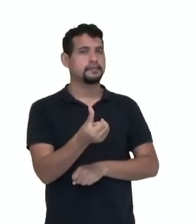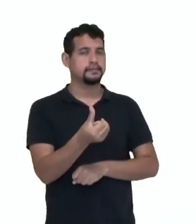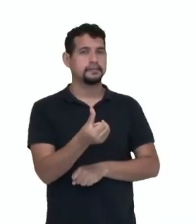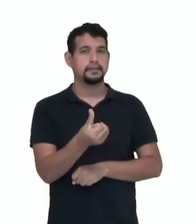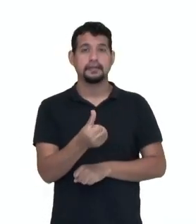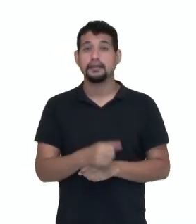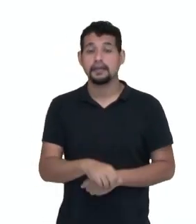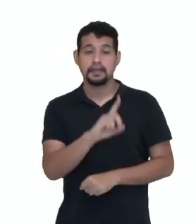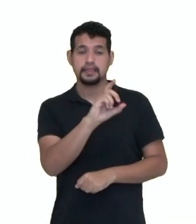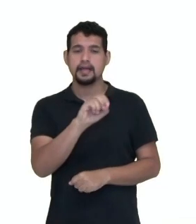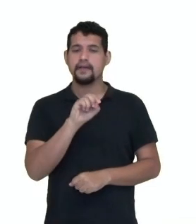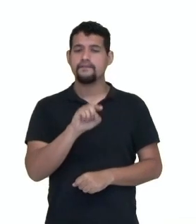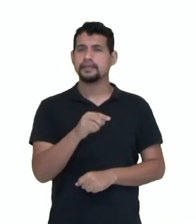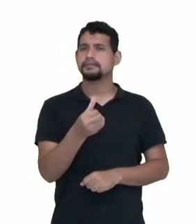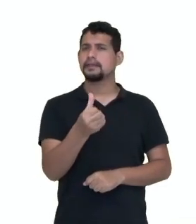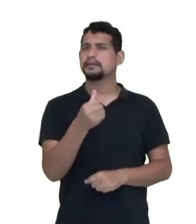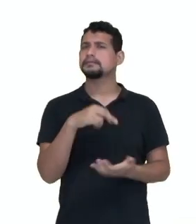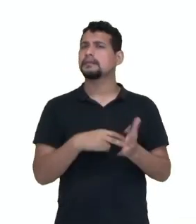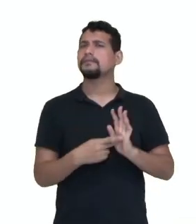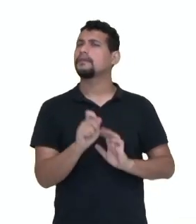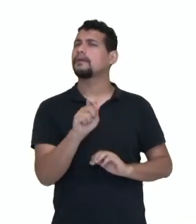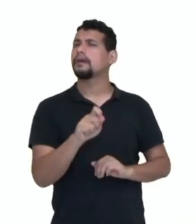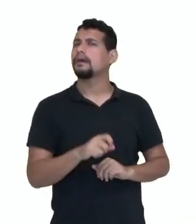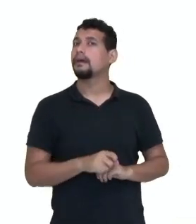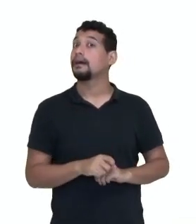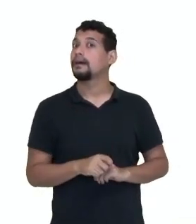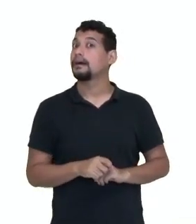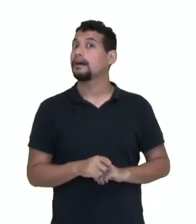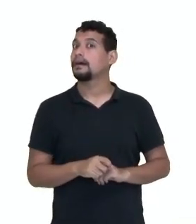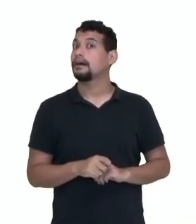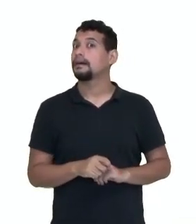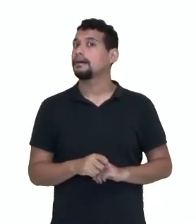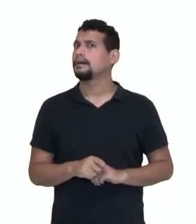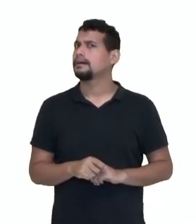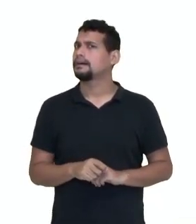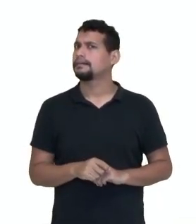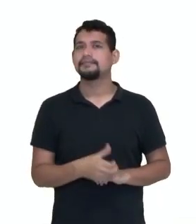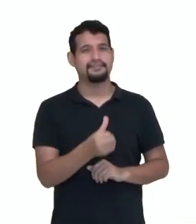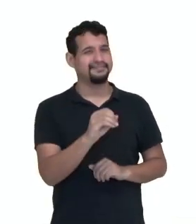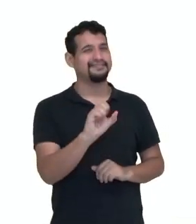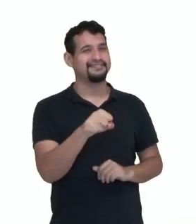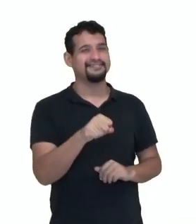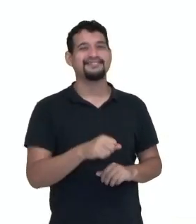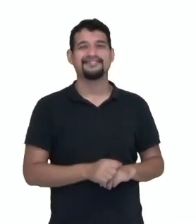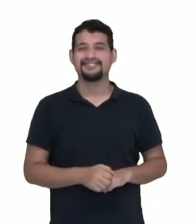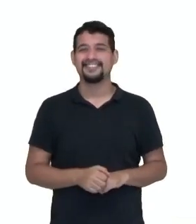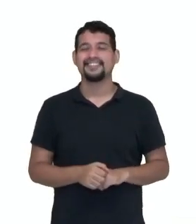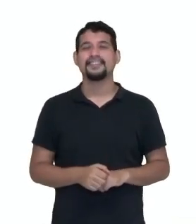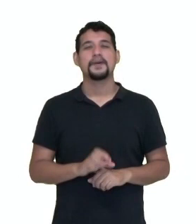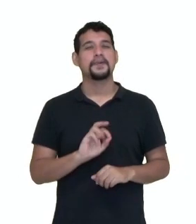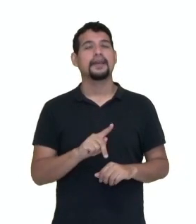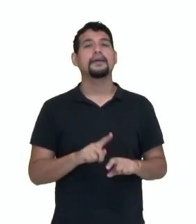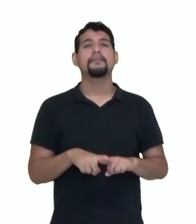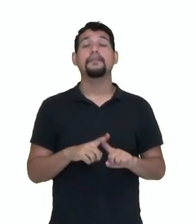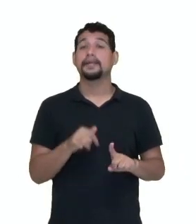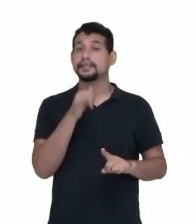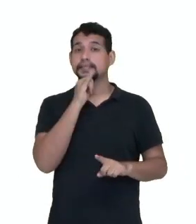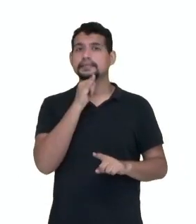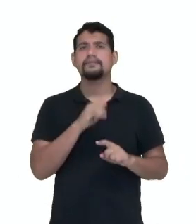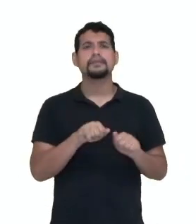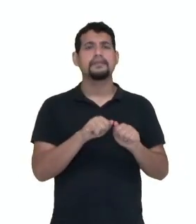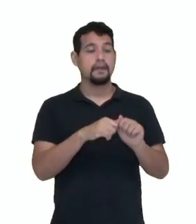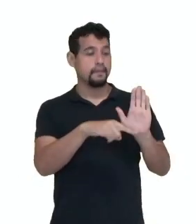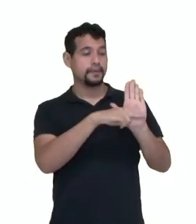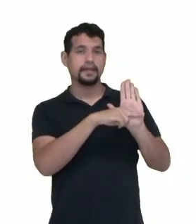Então, 10 vezes 6 é... Cola daqui, ó. 60. Beleza.